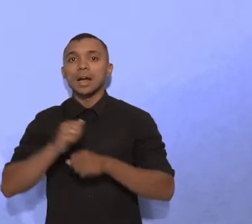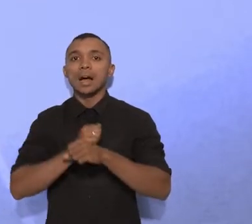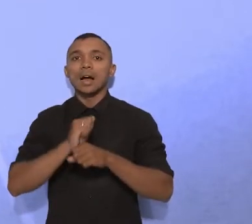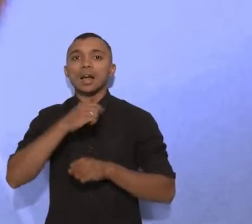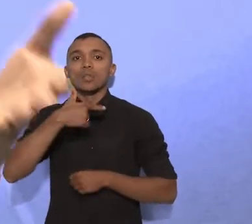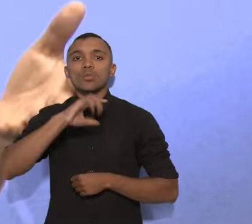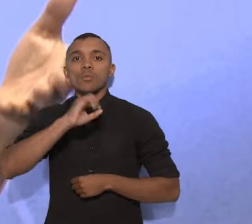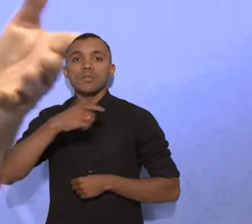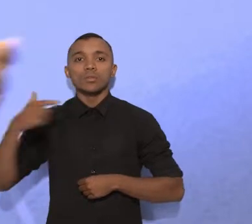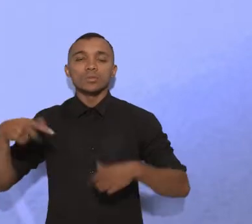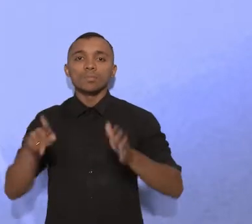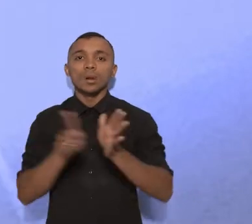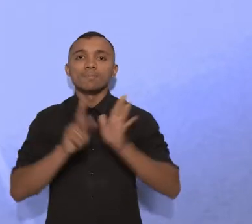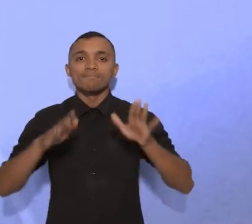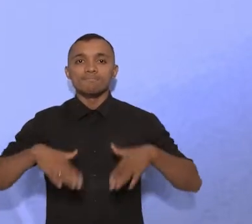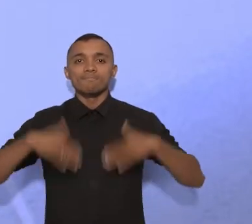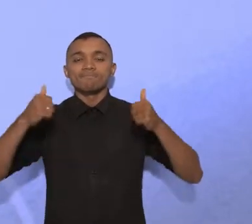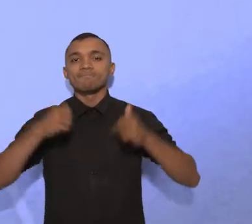renascimento, que